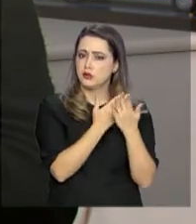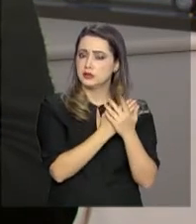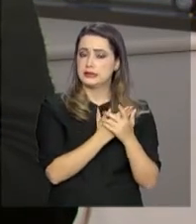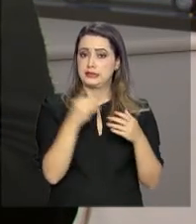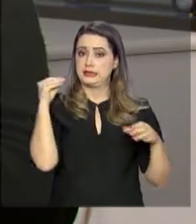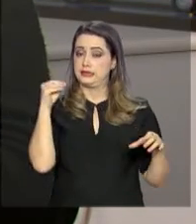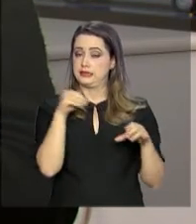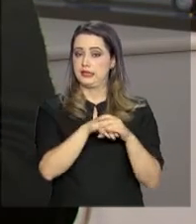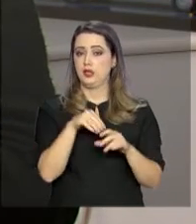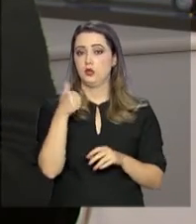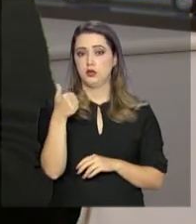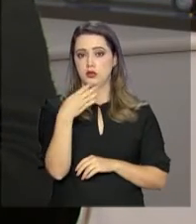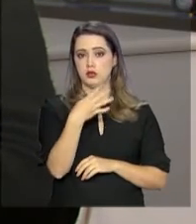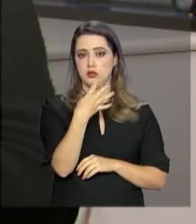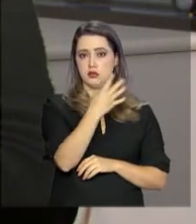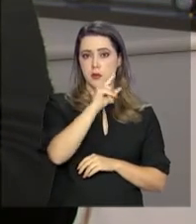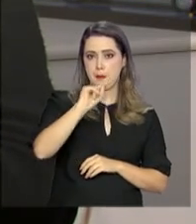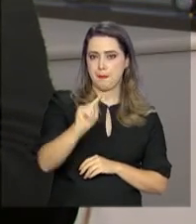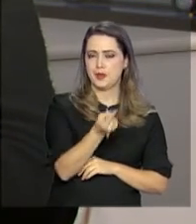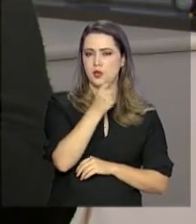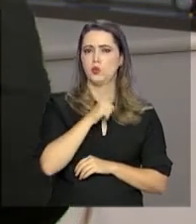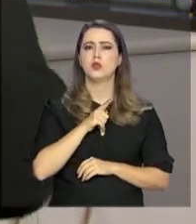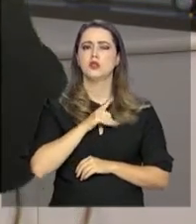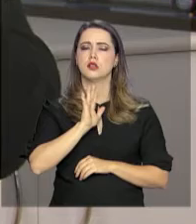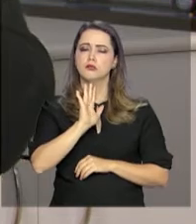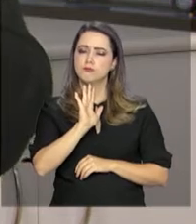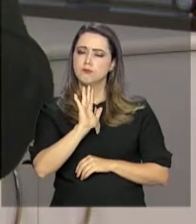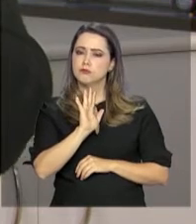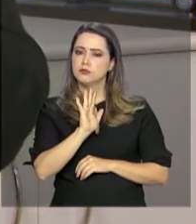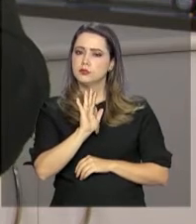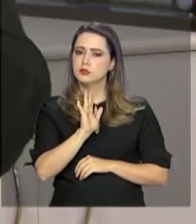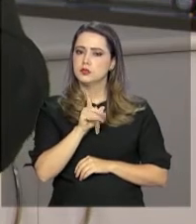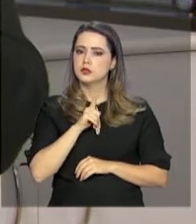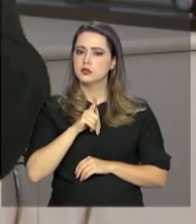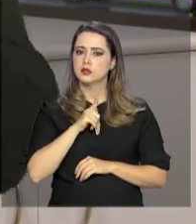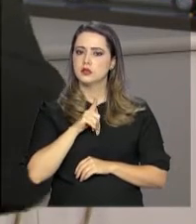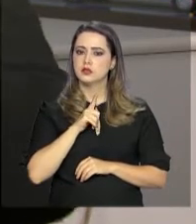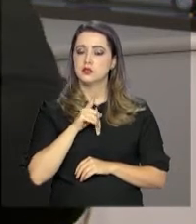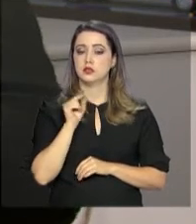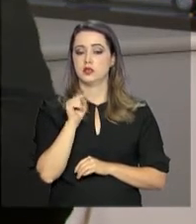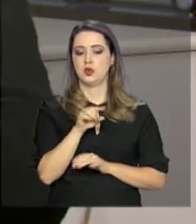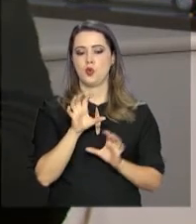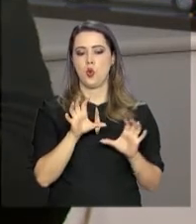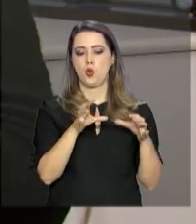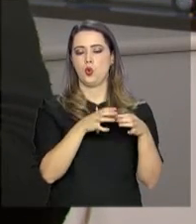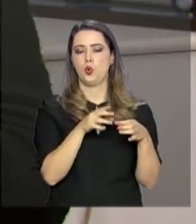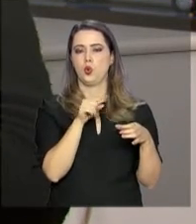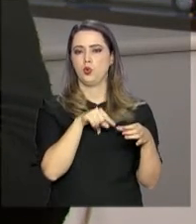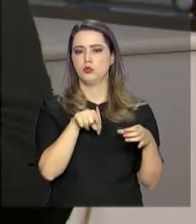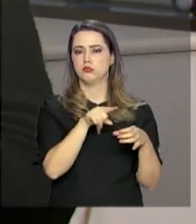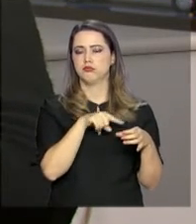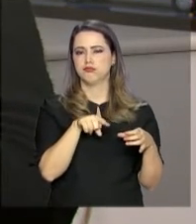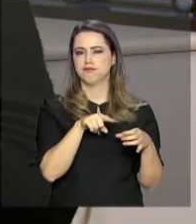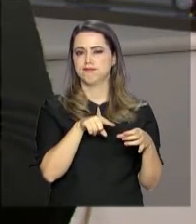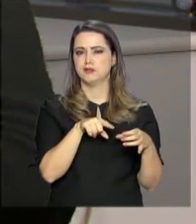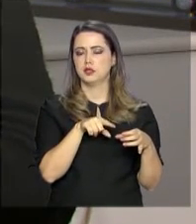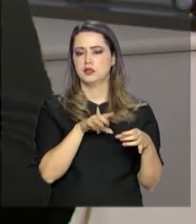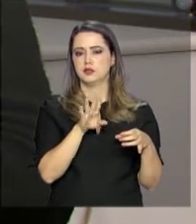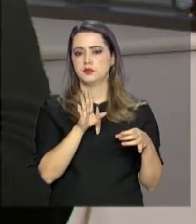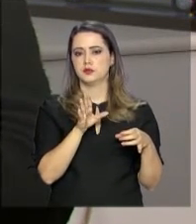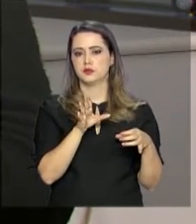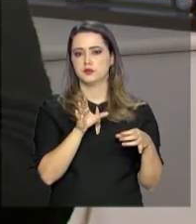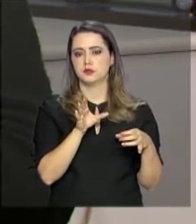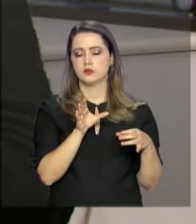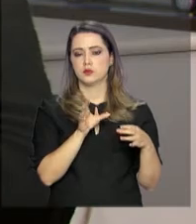dessas 144 mil têm um tem um universo que é que está localizado na